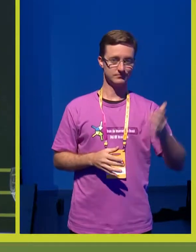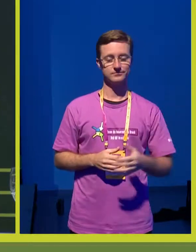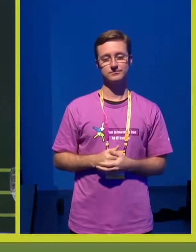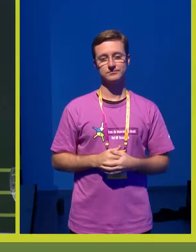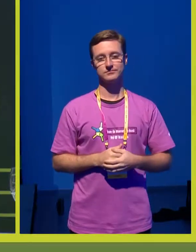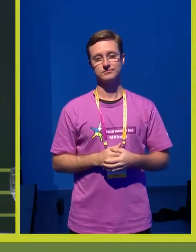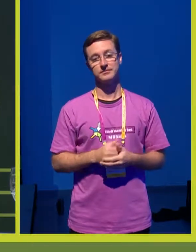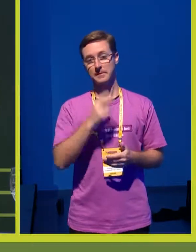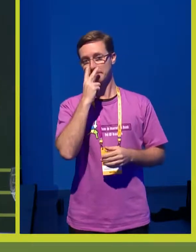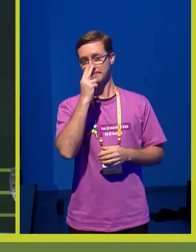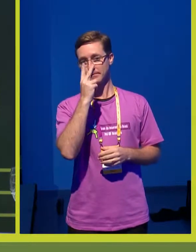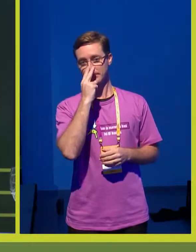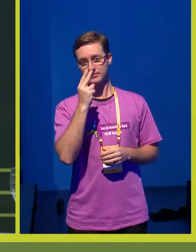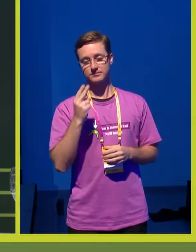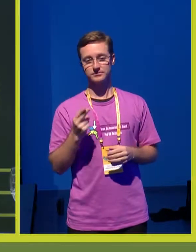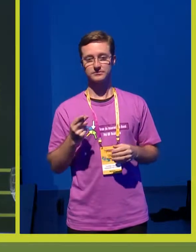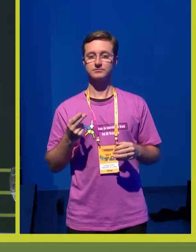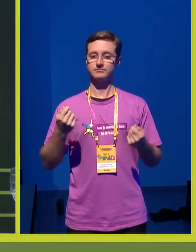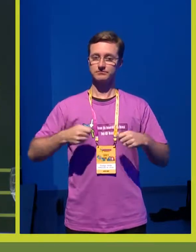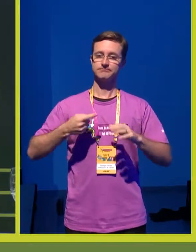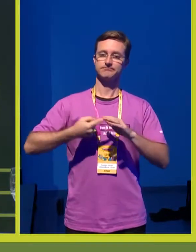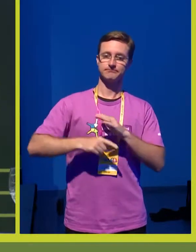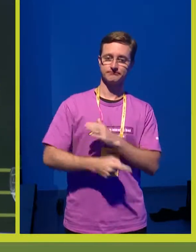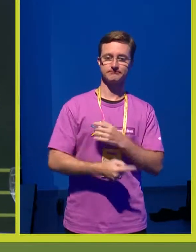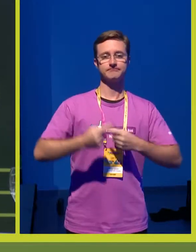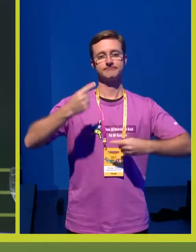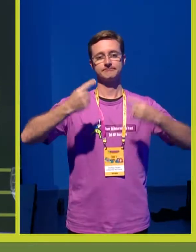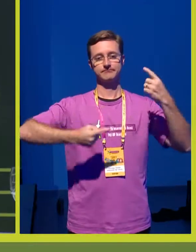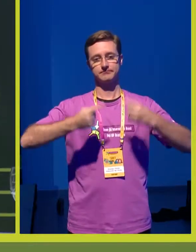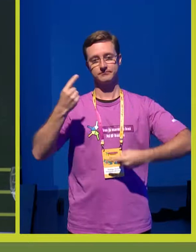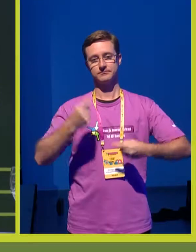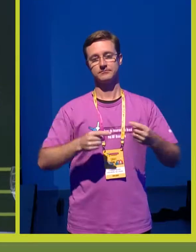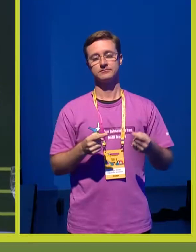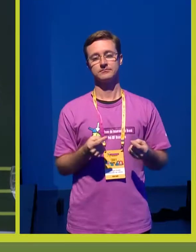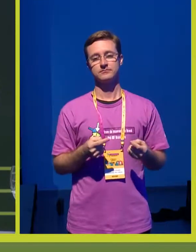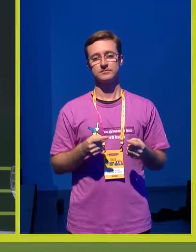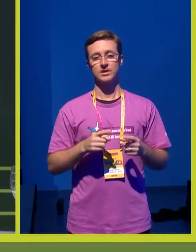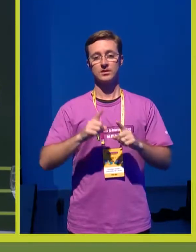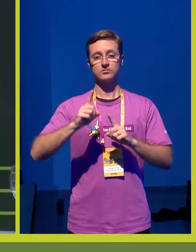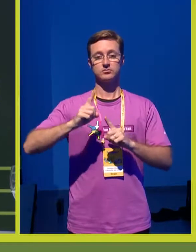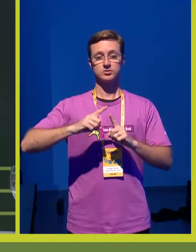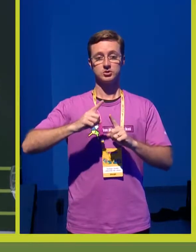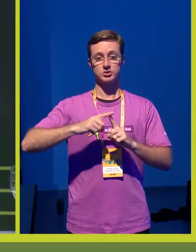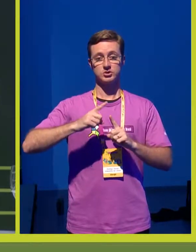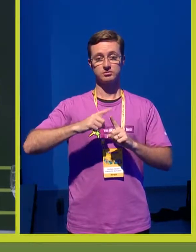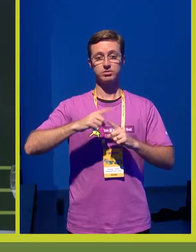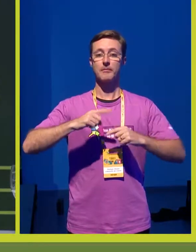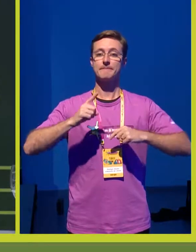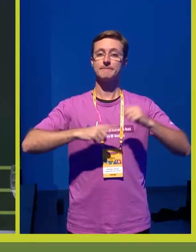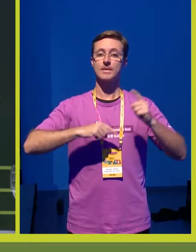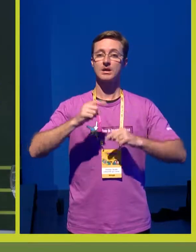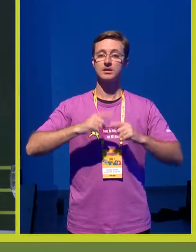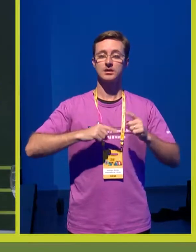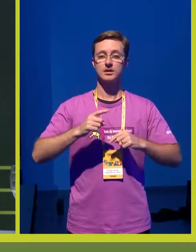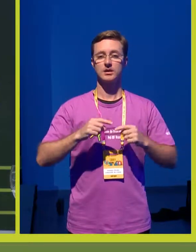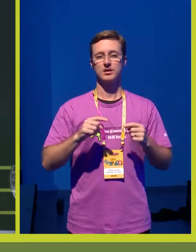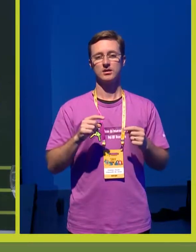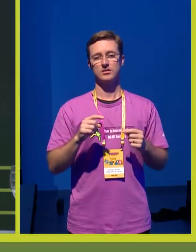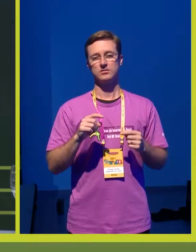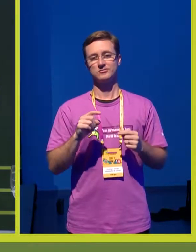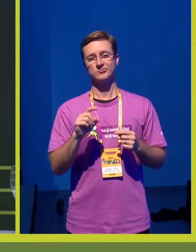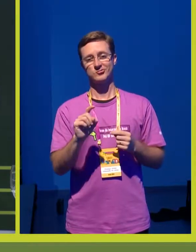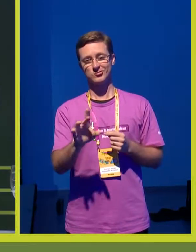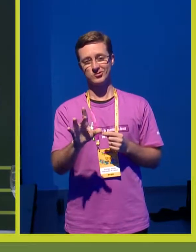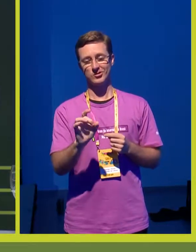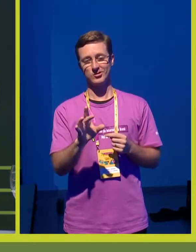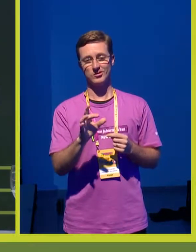me parece que a gente também tem que aprofundar as nossas discussões sobre os tipos de requisitos materiais e não só formais não só